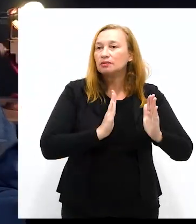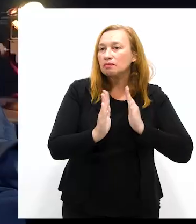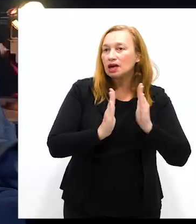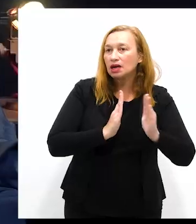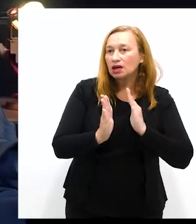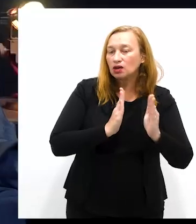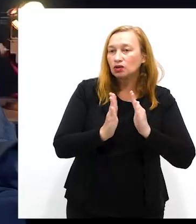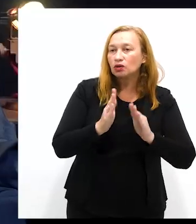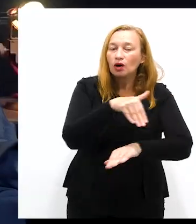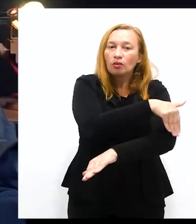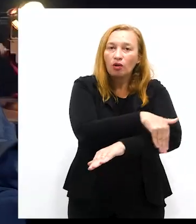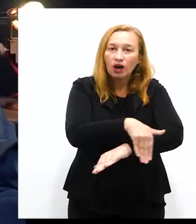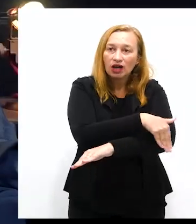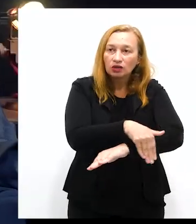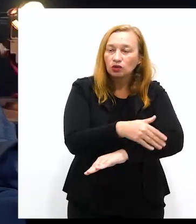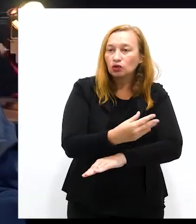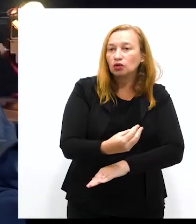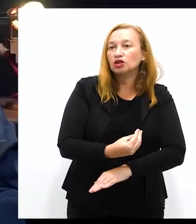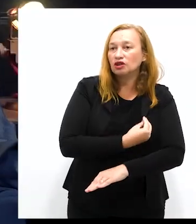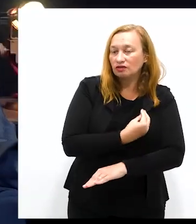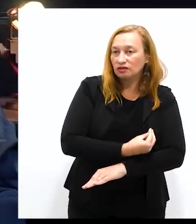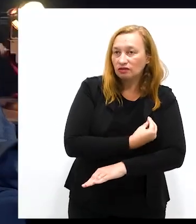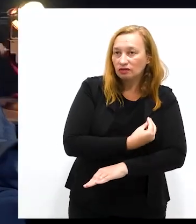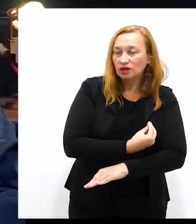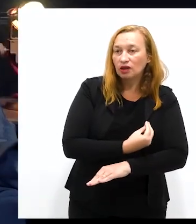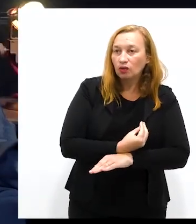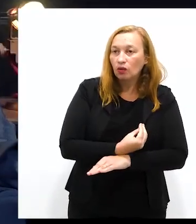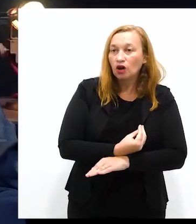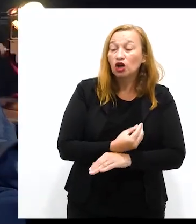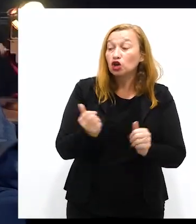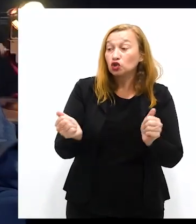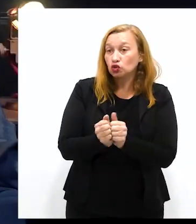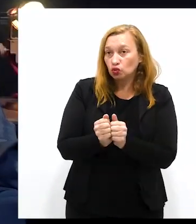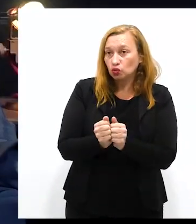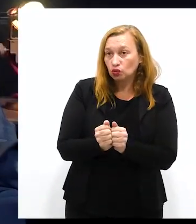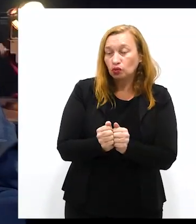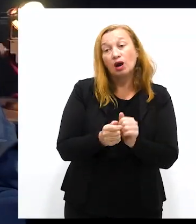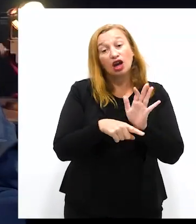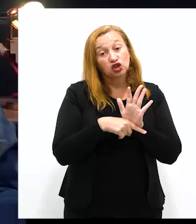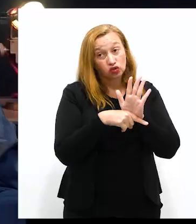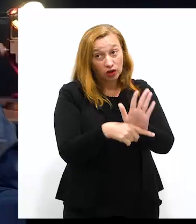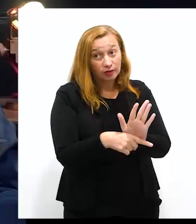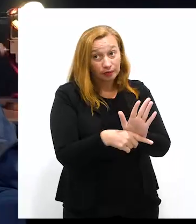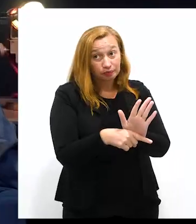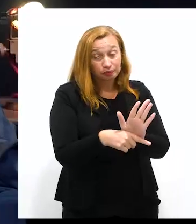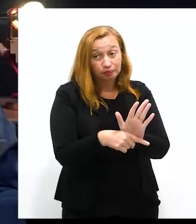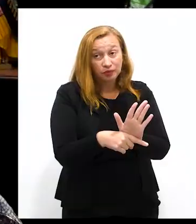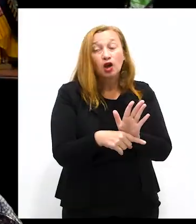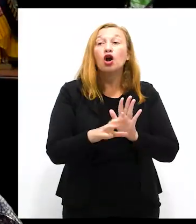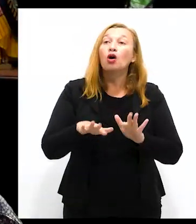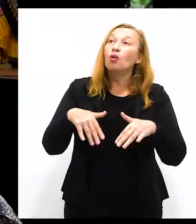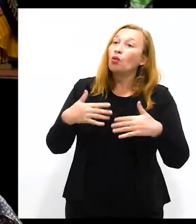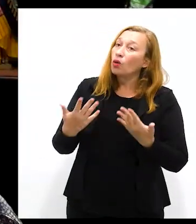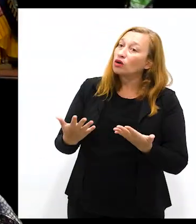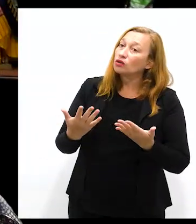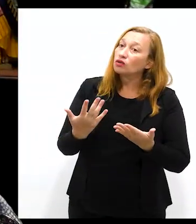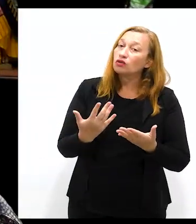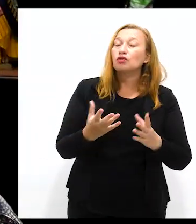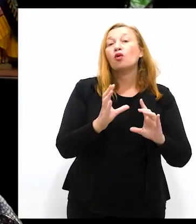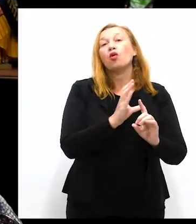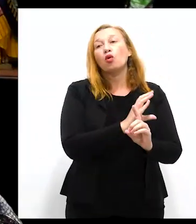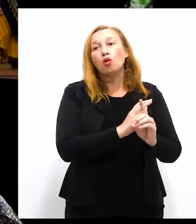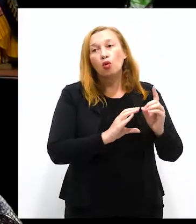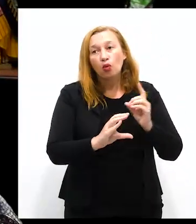nesse processo dos moradores em situação de rua, estamos todos juntos para poder